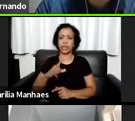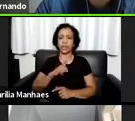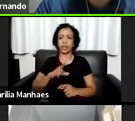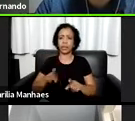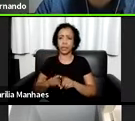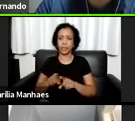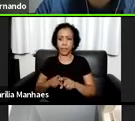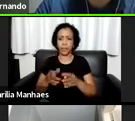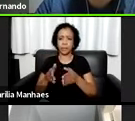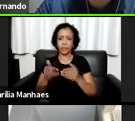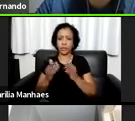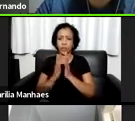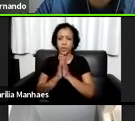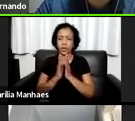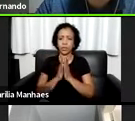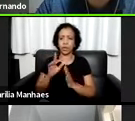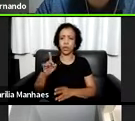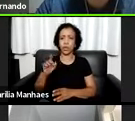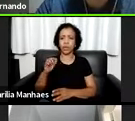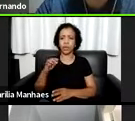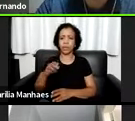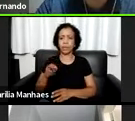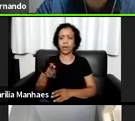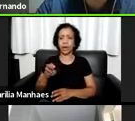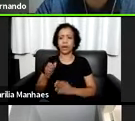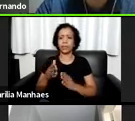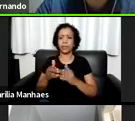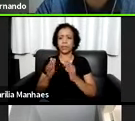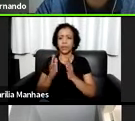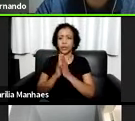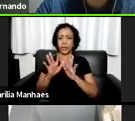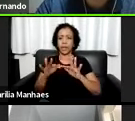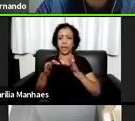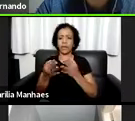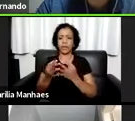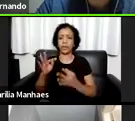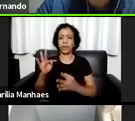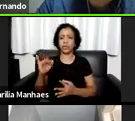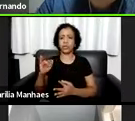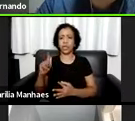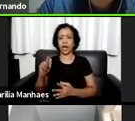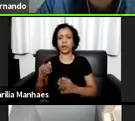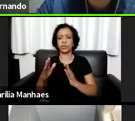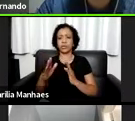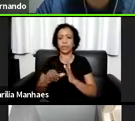De oração, a Damaris Rodrigues, né, pede oração pela família do diácono Biratã, da Igreja Batista da